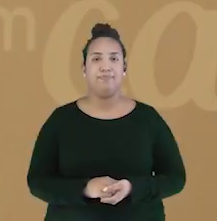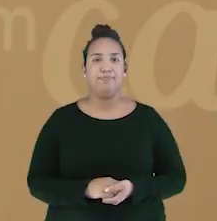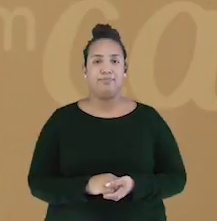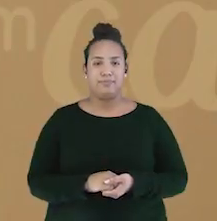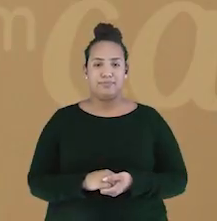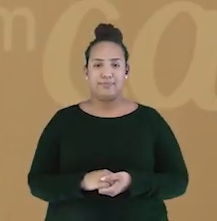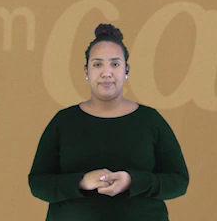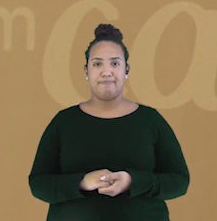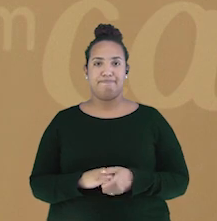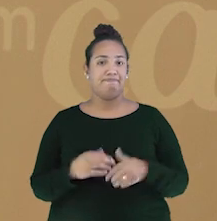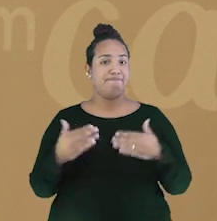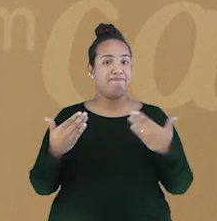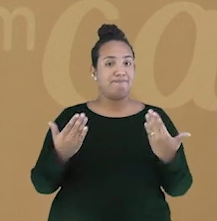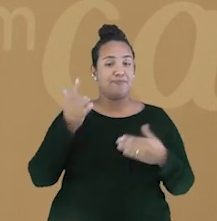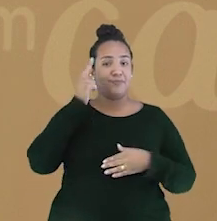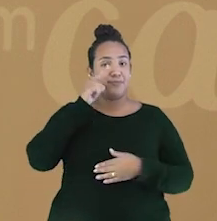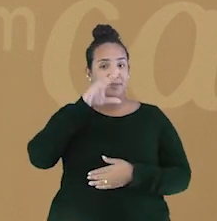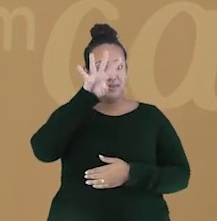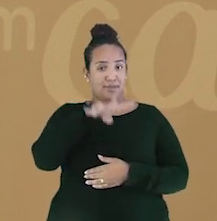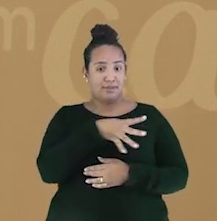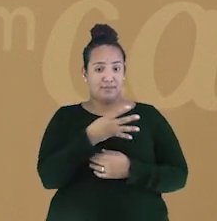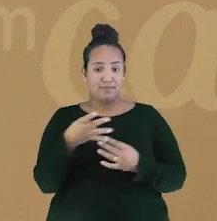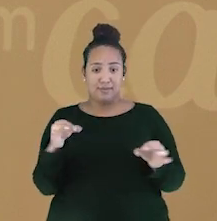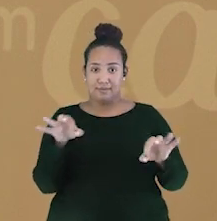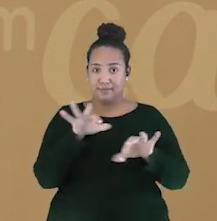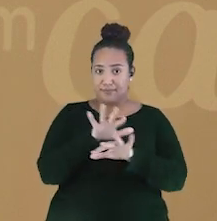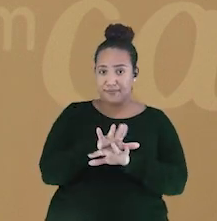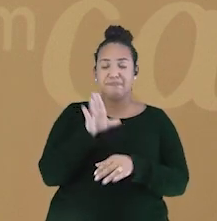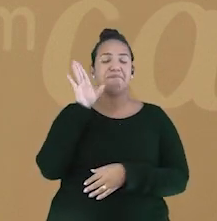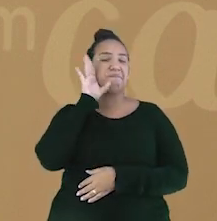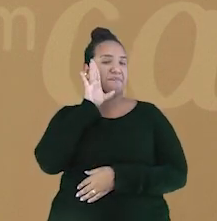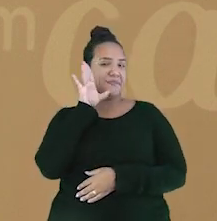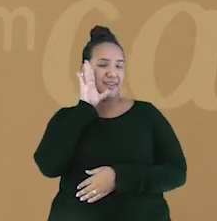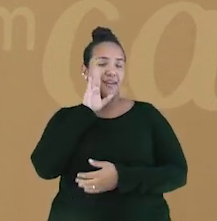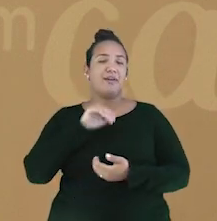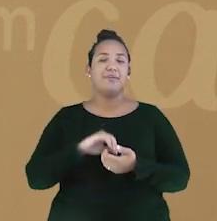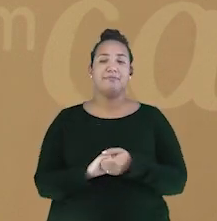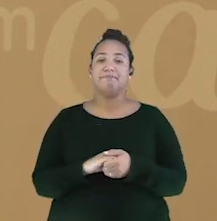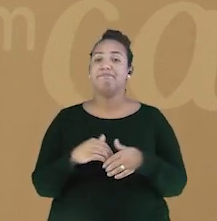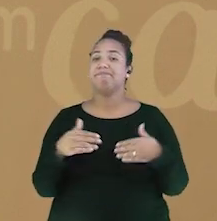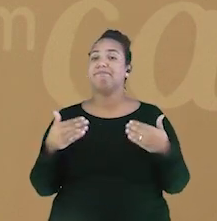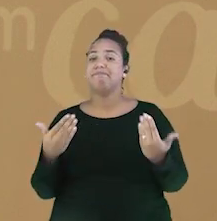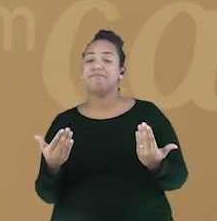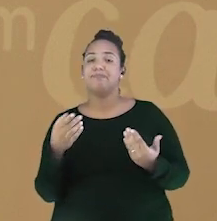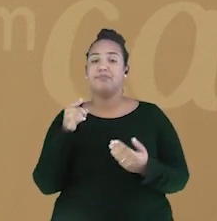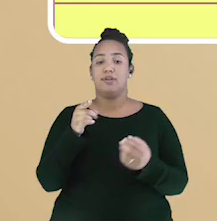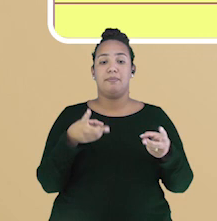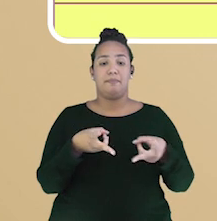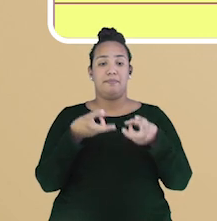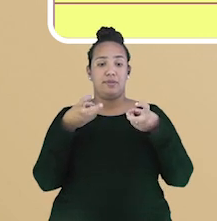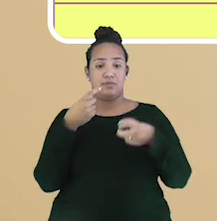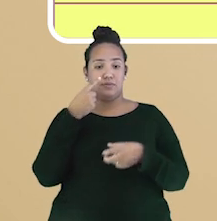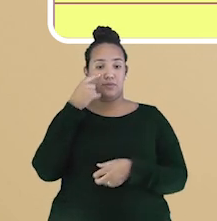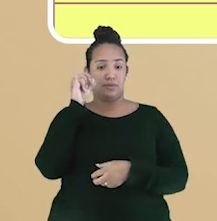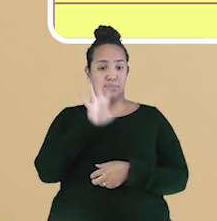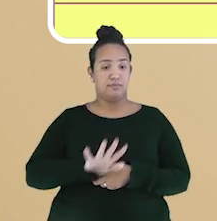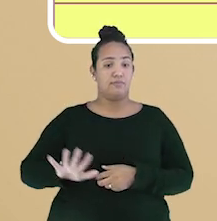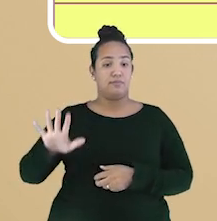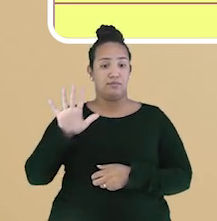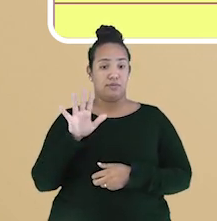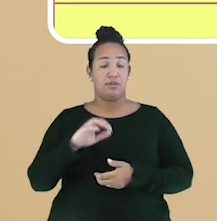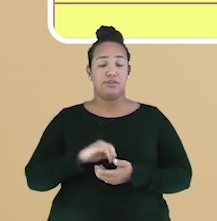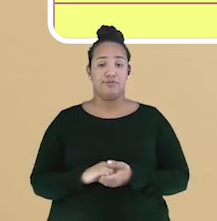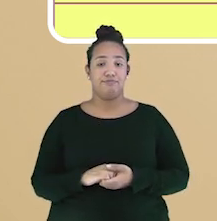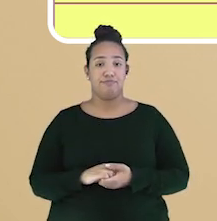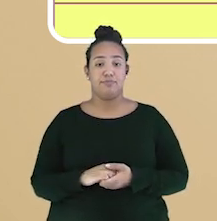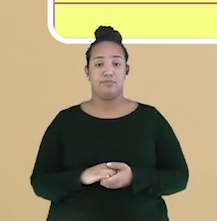conseguiu fazer a tabela Legal muito bom então como você pode observar aí na tela ficaram os produtos